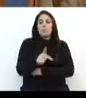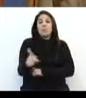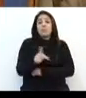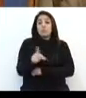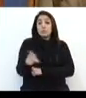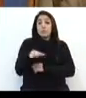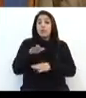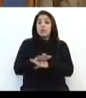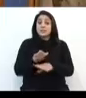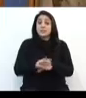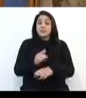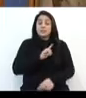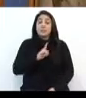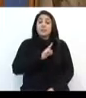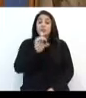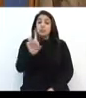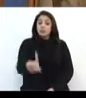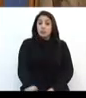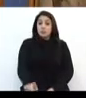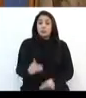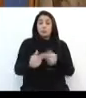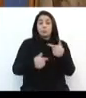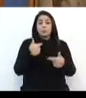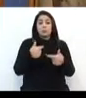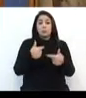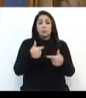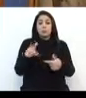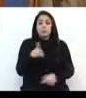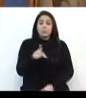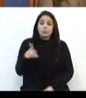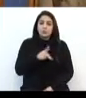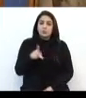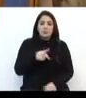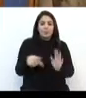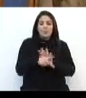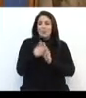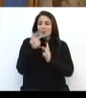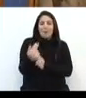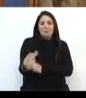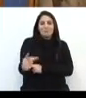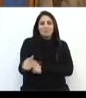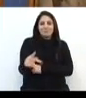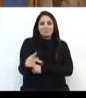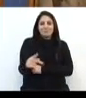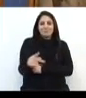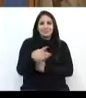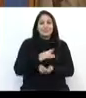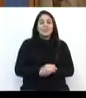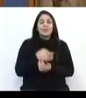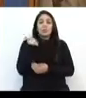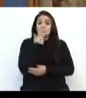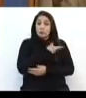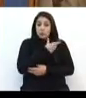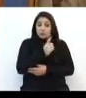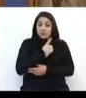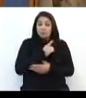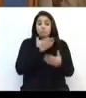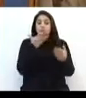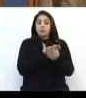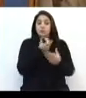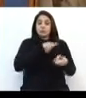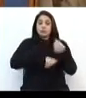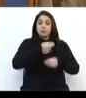assistentes. Os direitos dos professores não se estendem a elas. Então nós temos um processo administrativo